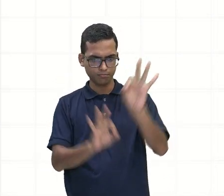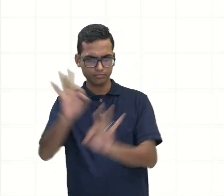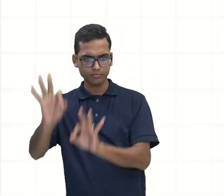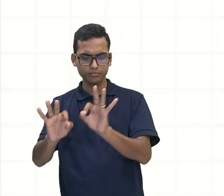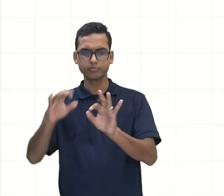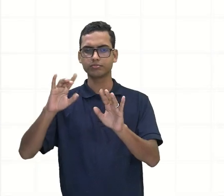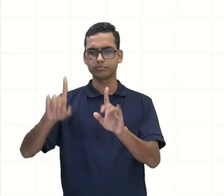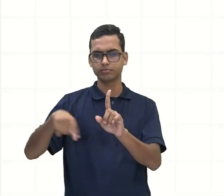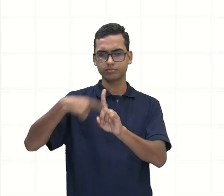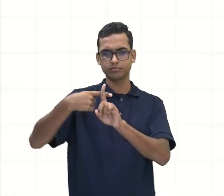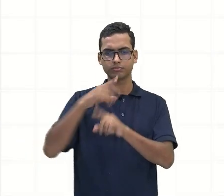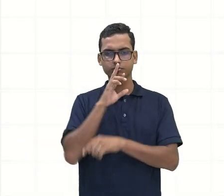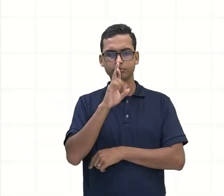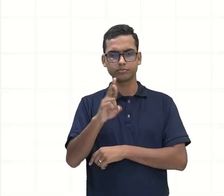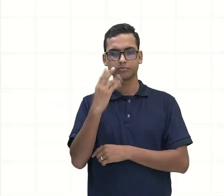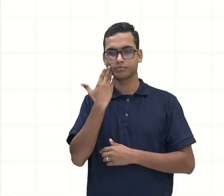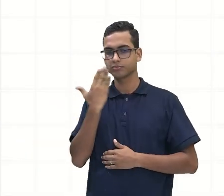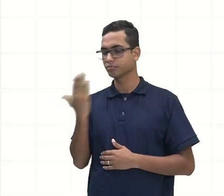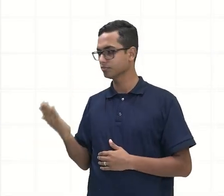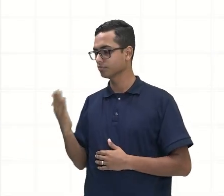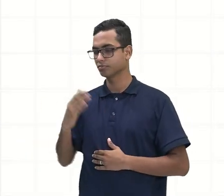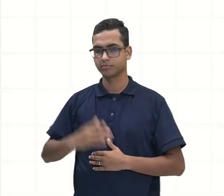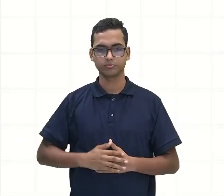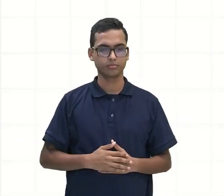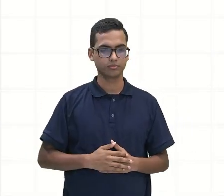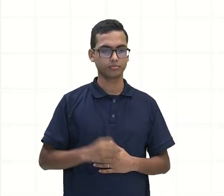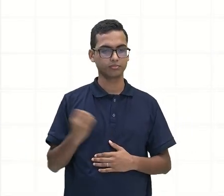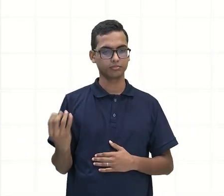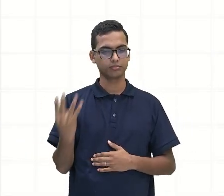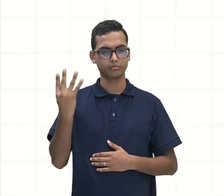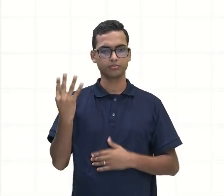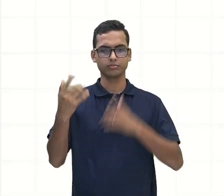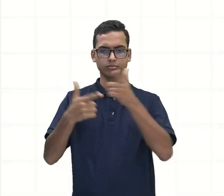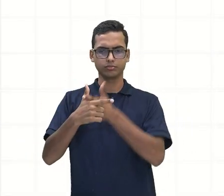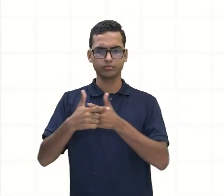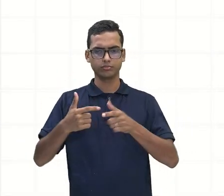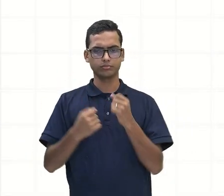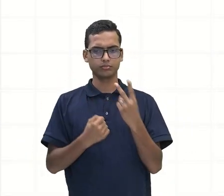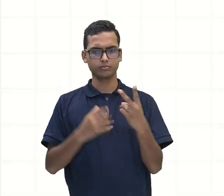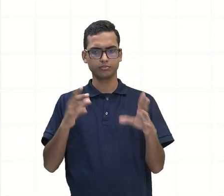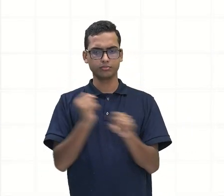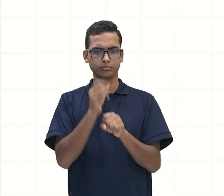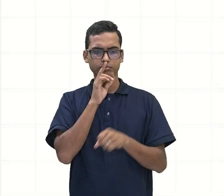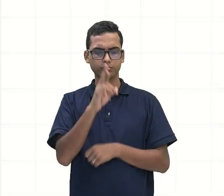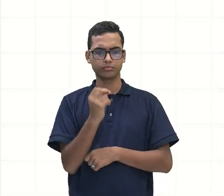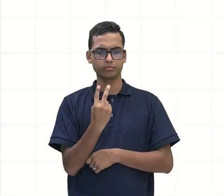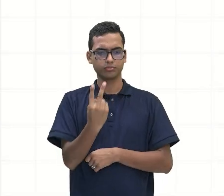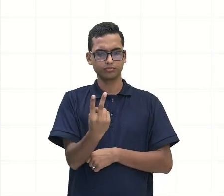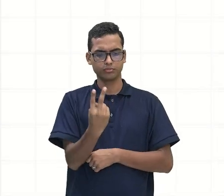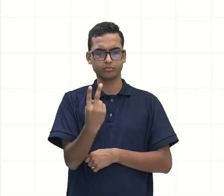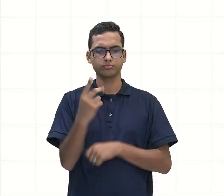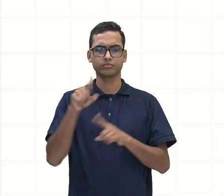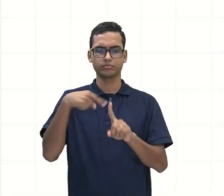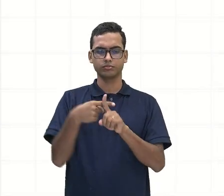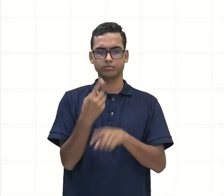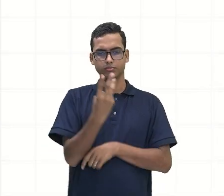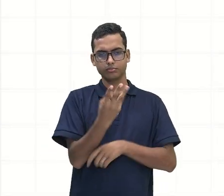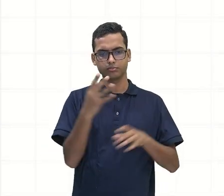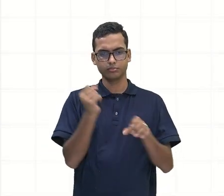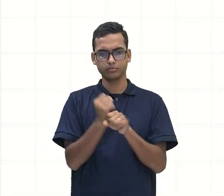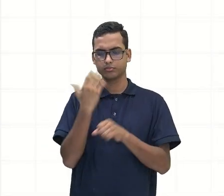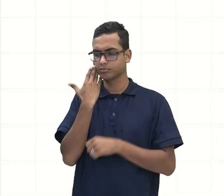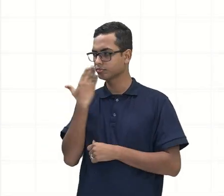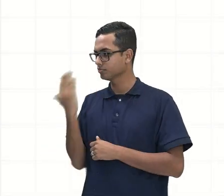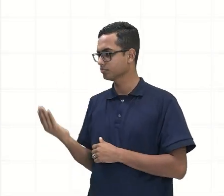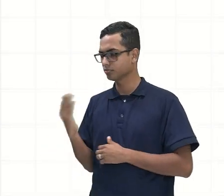resultado positivo. E 4 dividido por 2, 2. 2 mais 3, então, sinais são iguais.